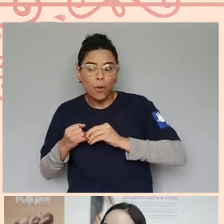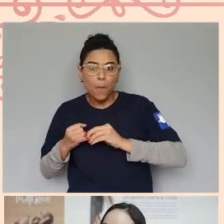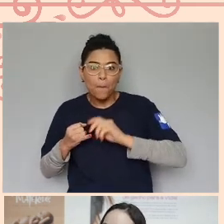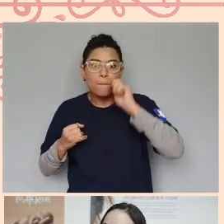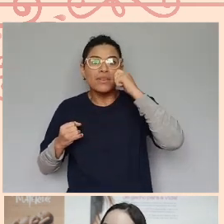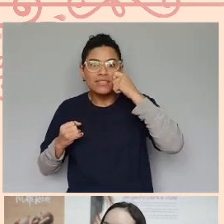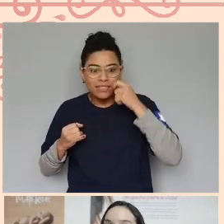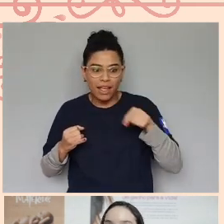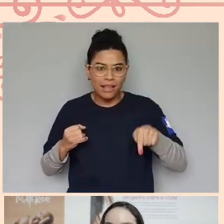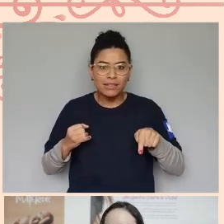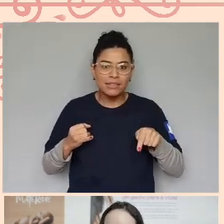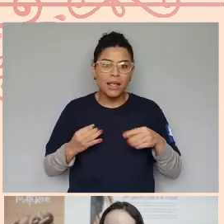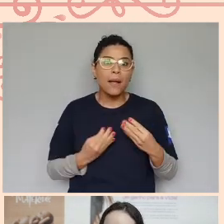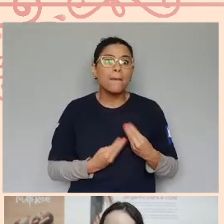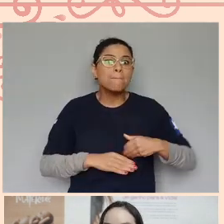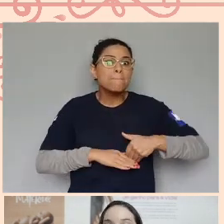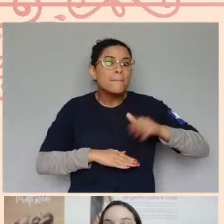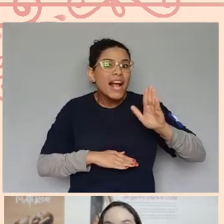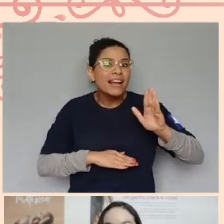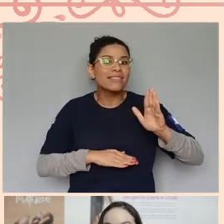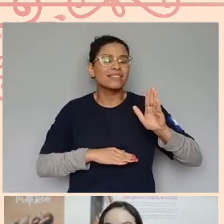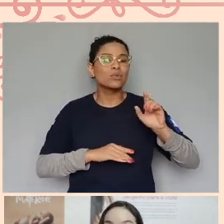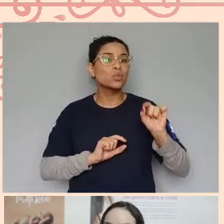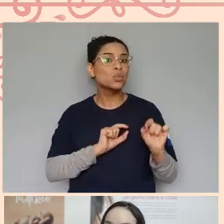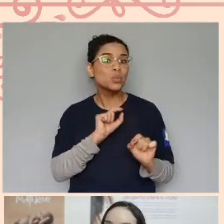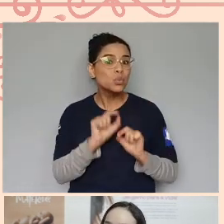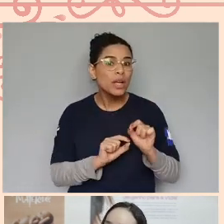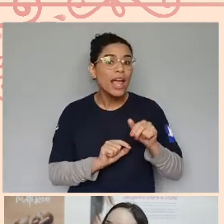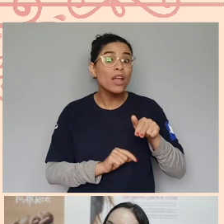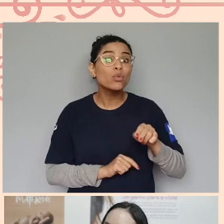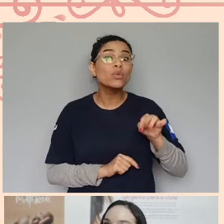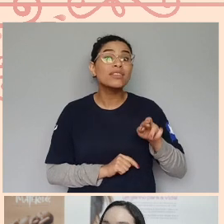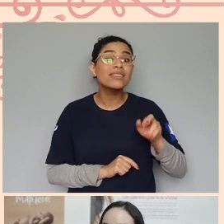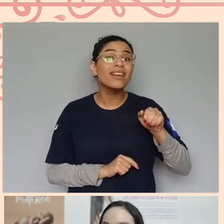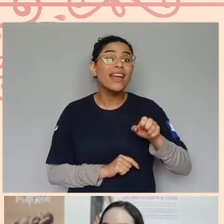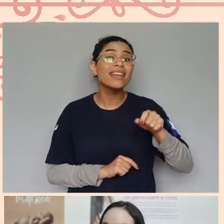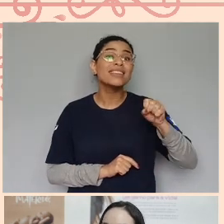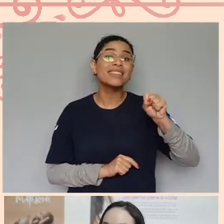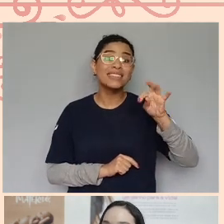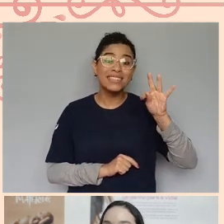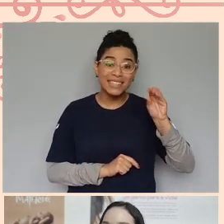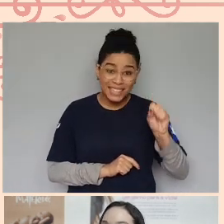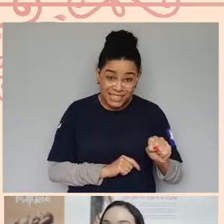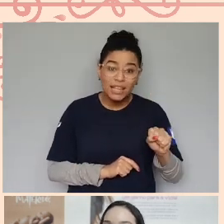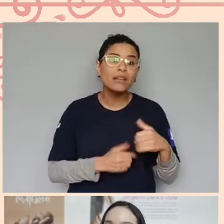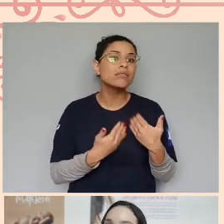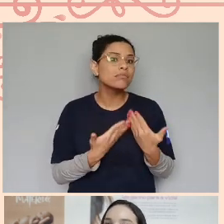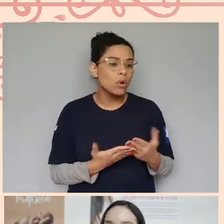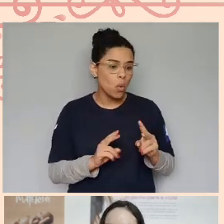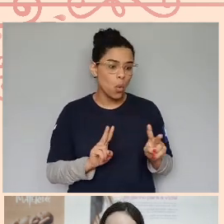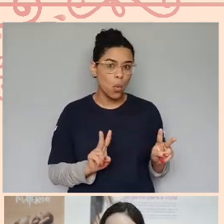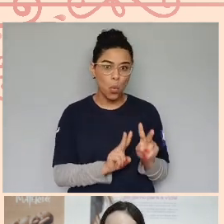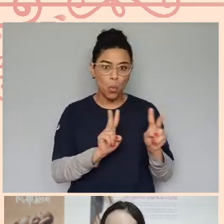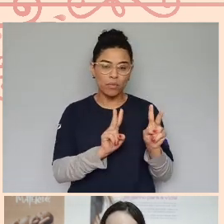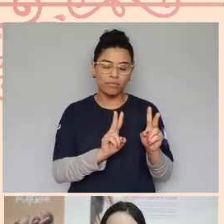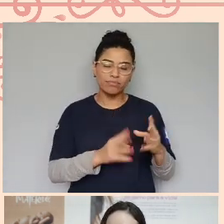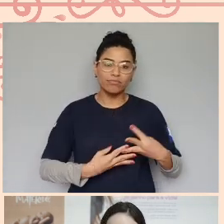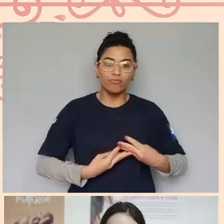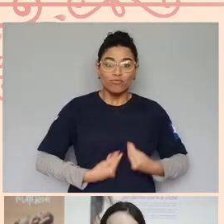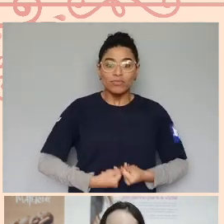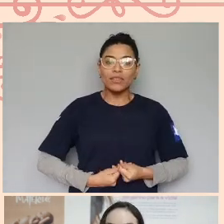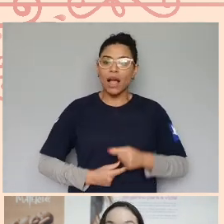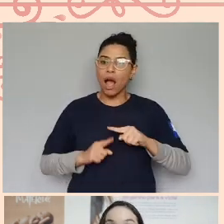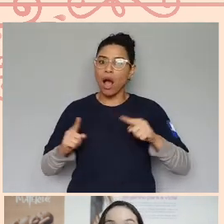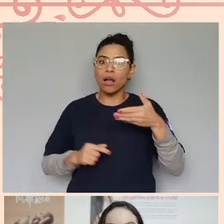mais nutrientes, só que a gente digere, a gente absorve muito mais rápido, ali a pouco a gente já está com fome. Então essa é uma super vantagem que tem o leite